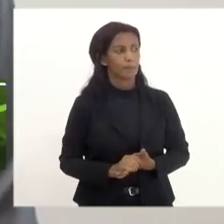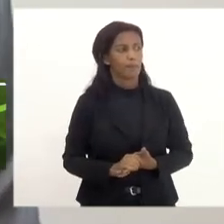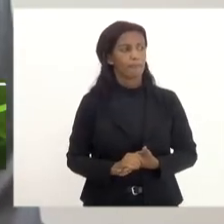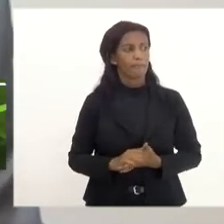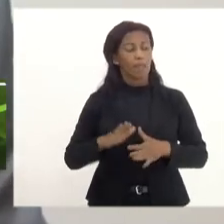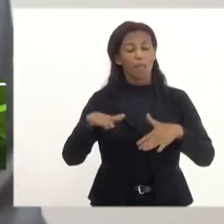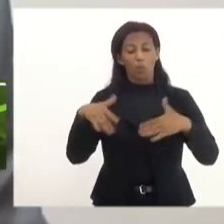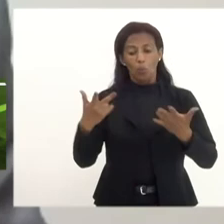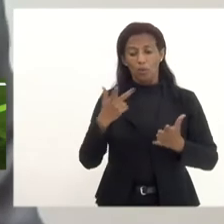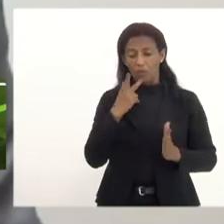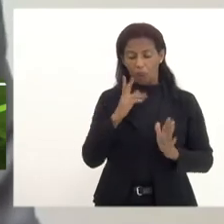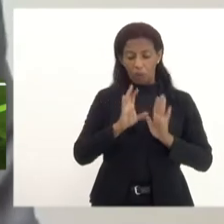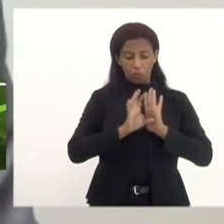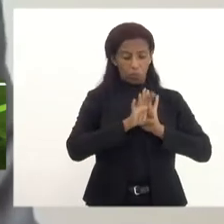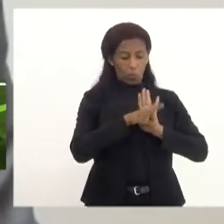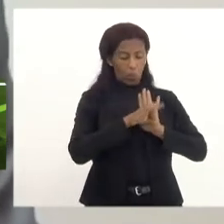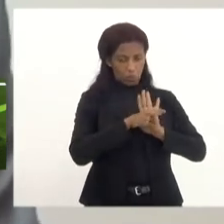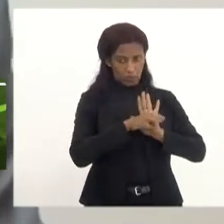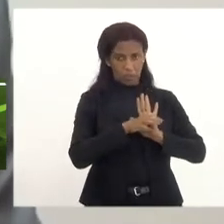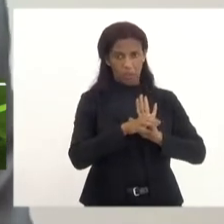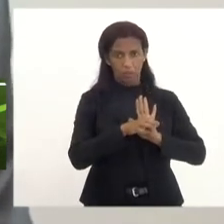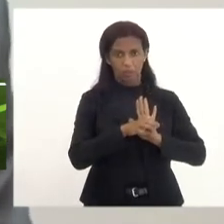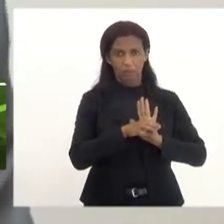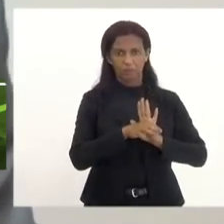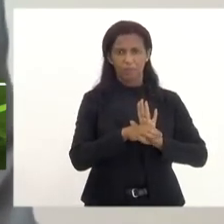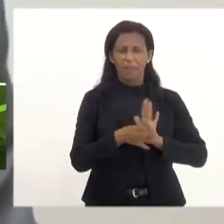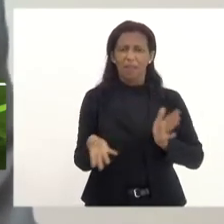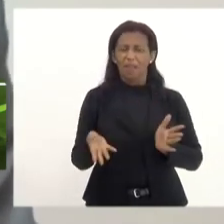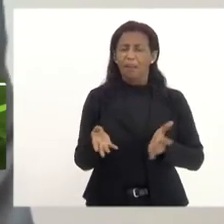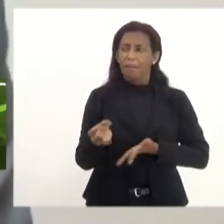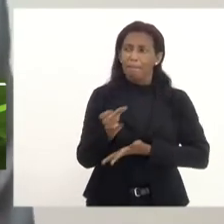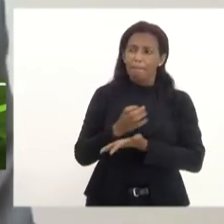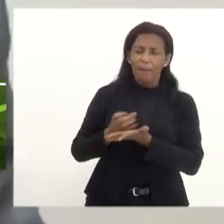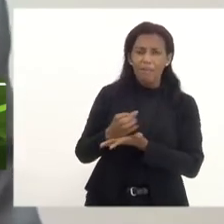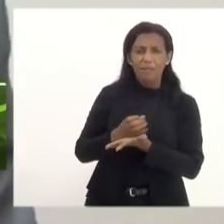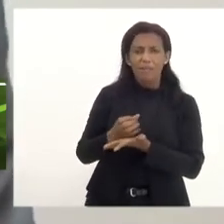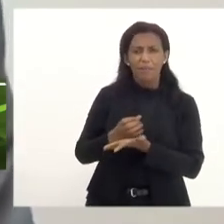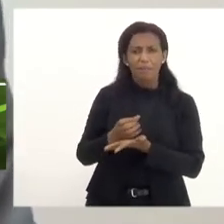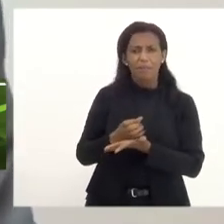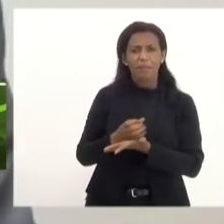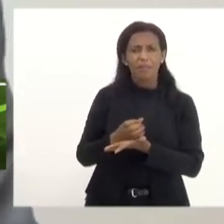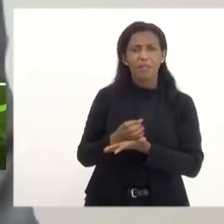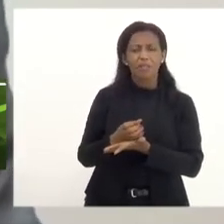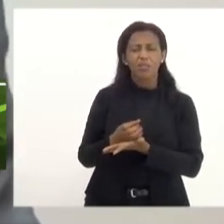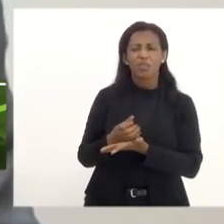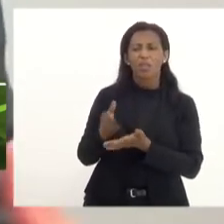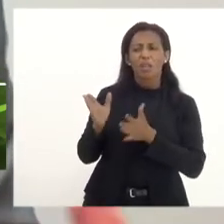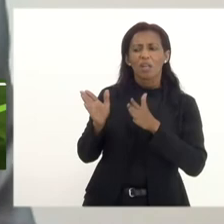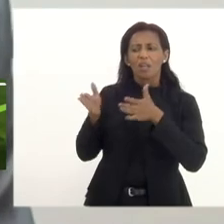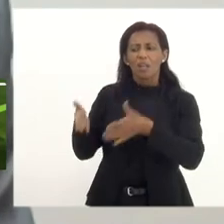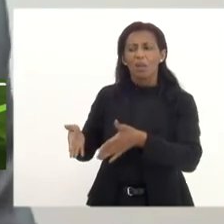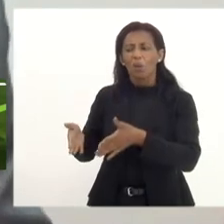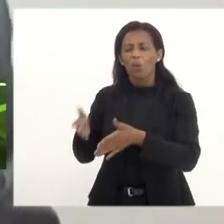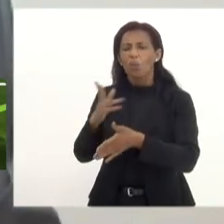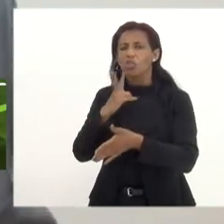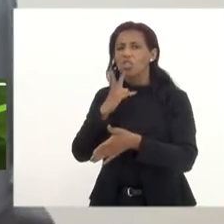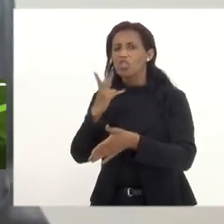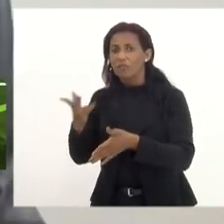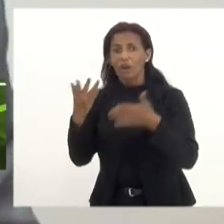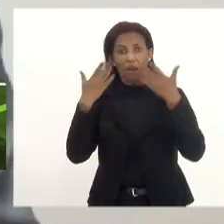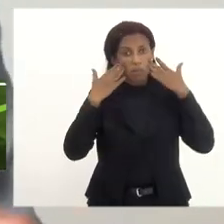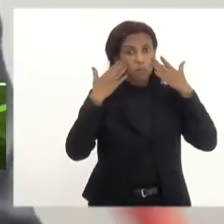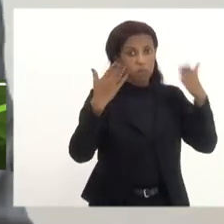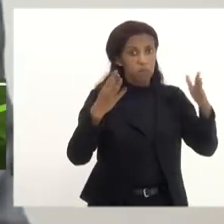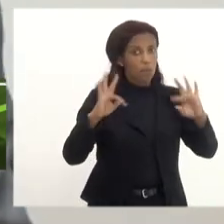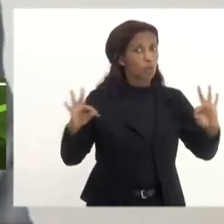quando eu falo do conceito de seleção do MC33, basicamente ele é um milestone, né? Onde a gente fala publicamente